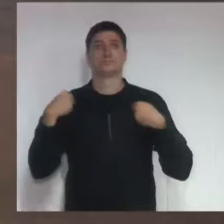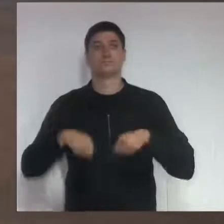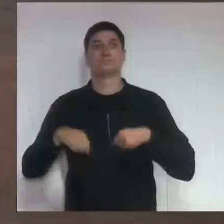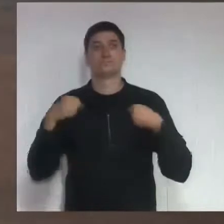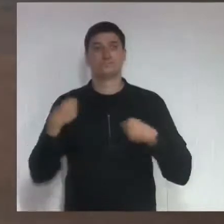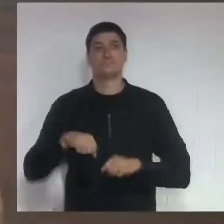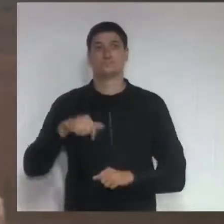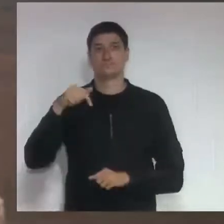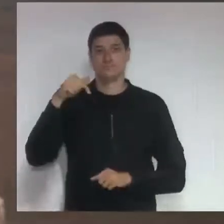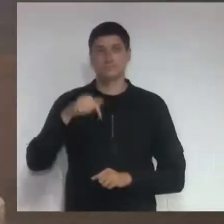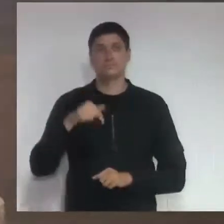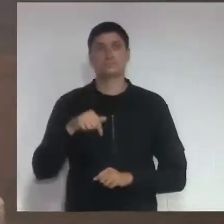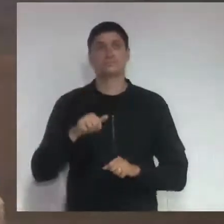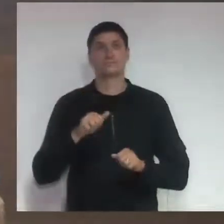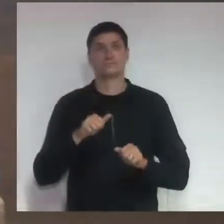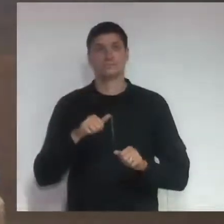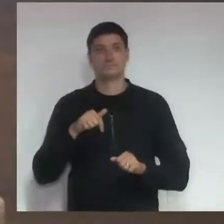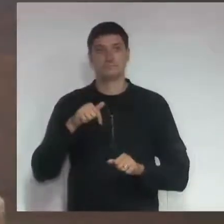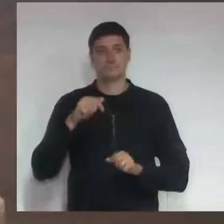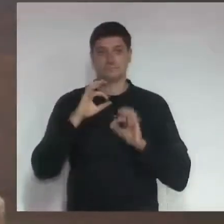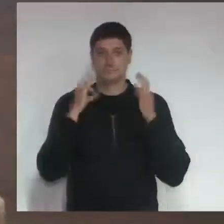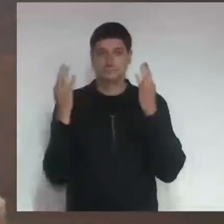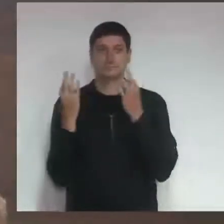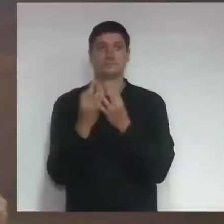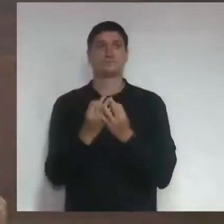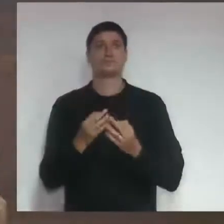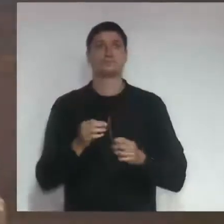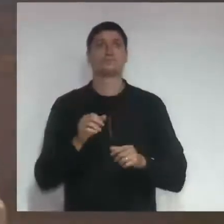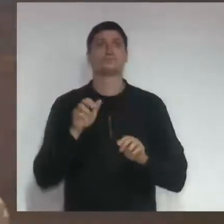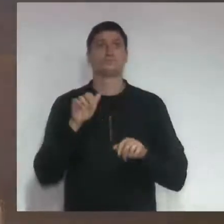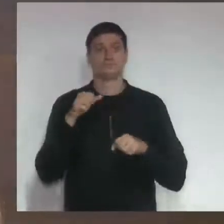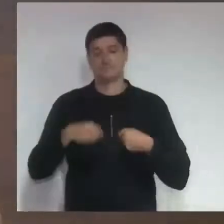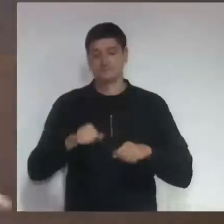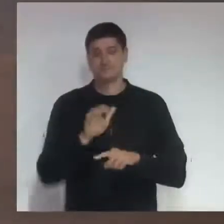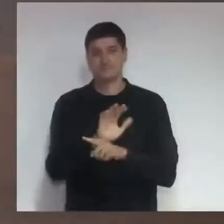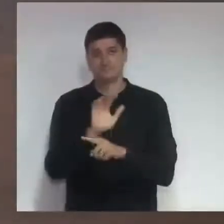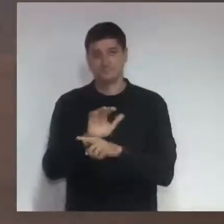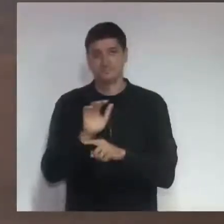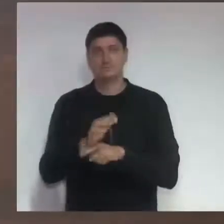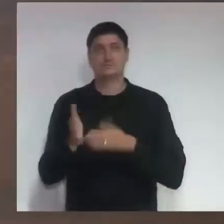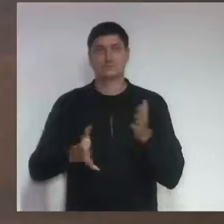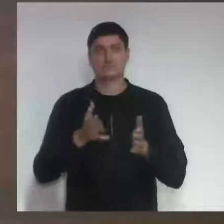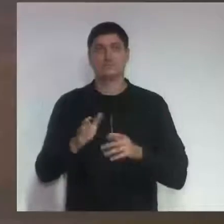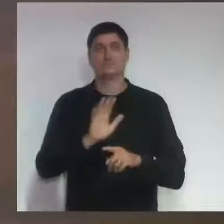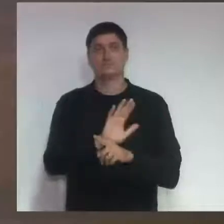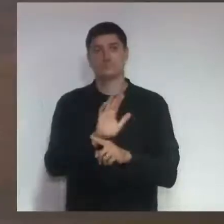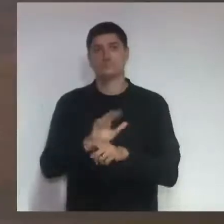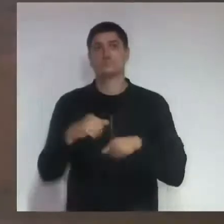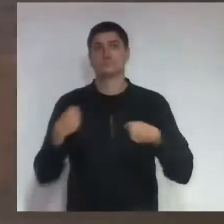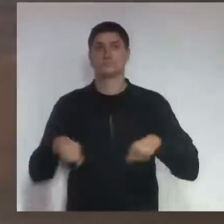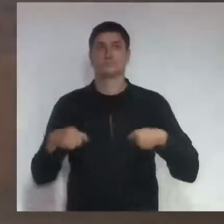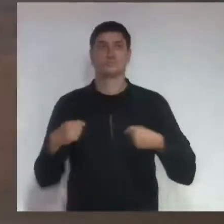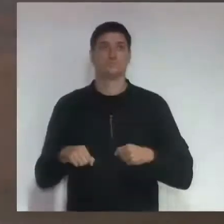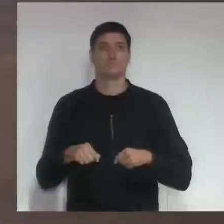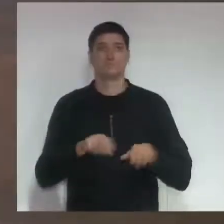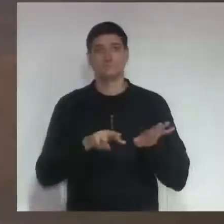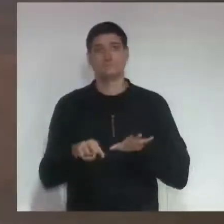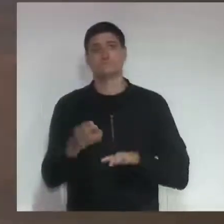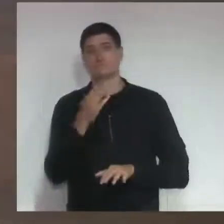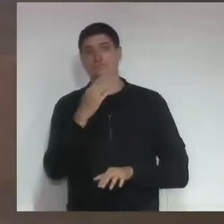quanto que a participação da família traz o benefício, não é? Trouxe também algumas semanas,